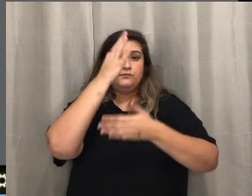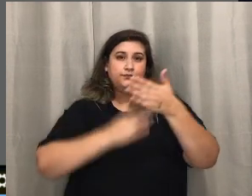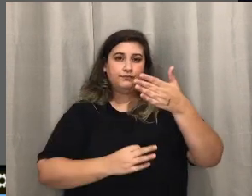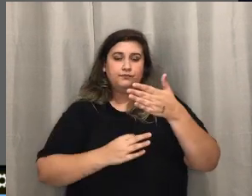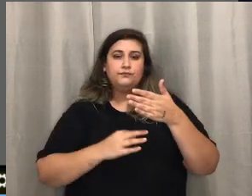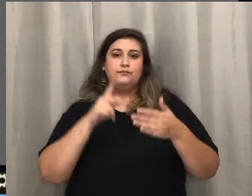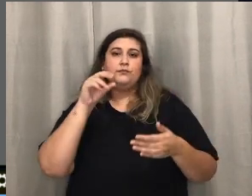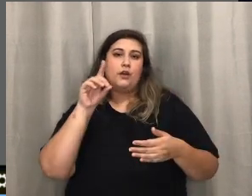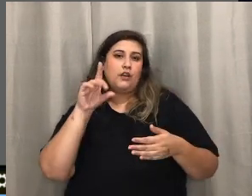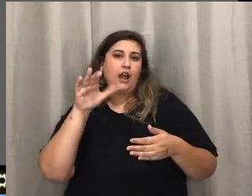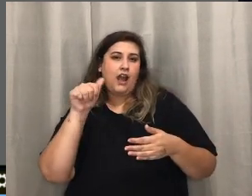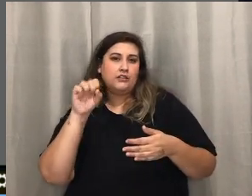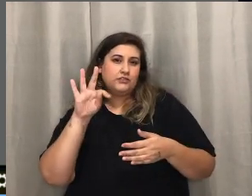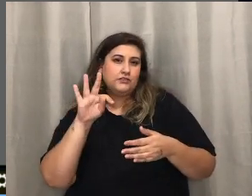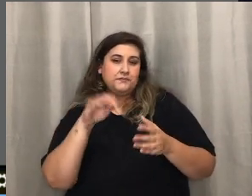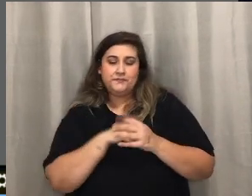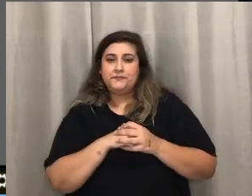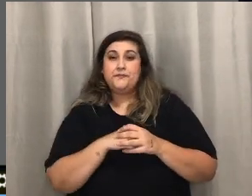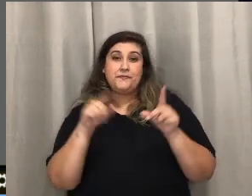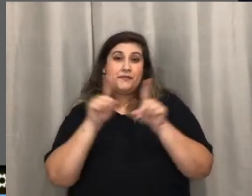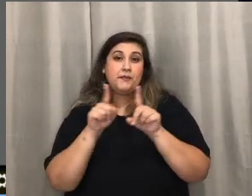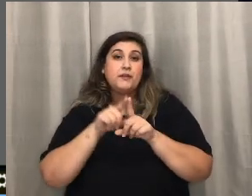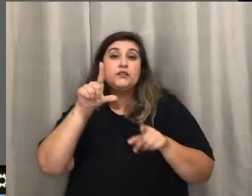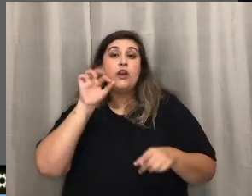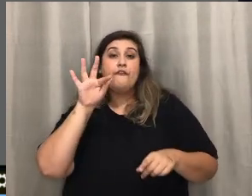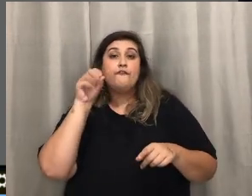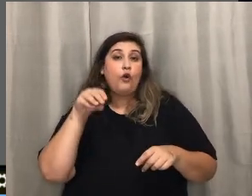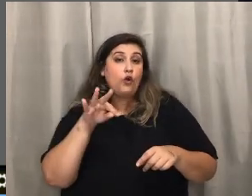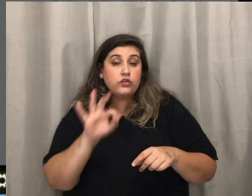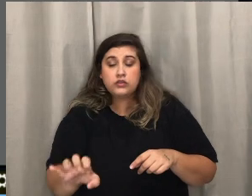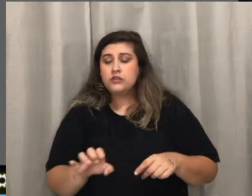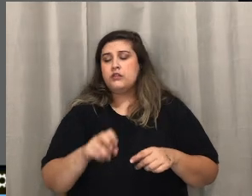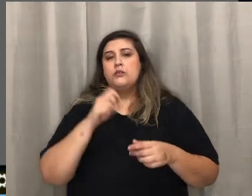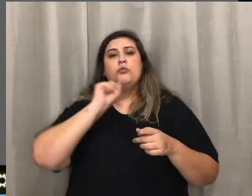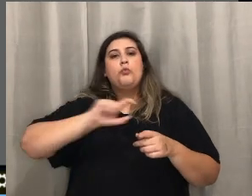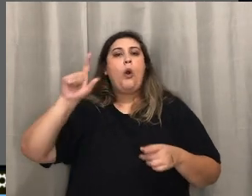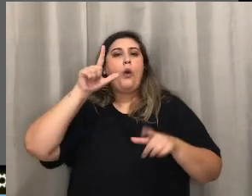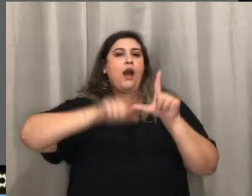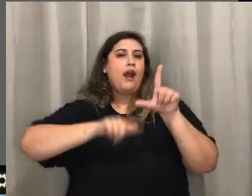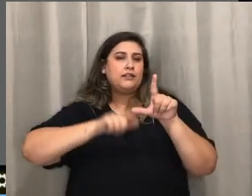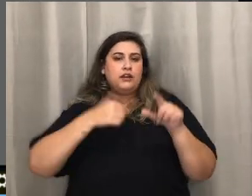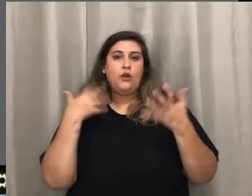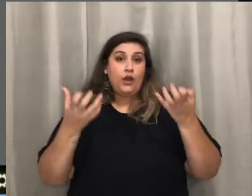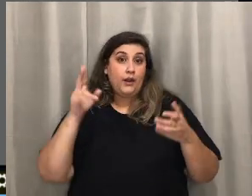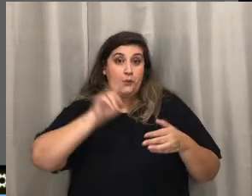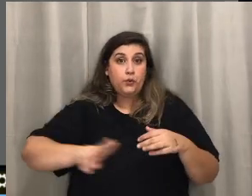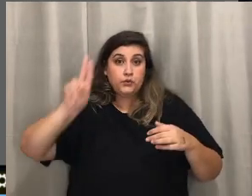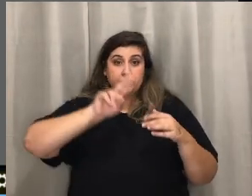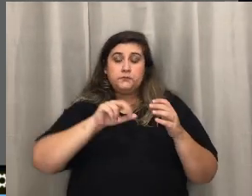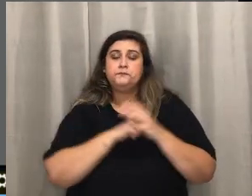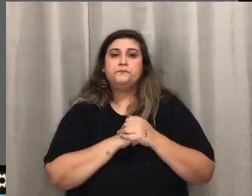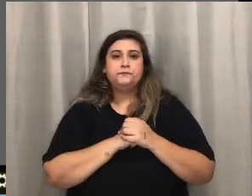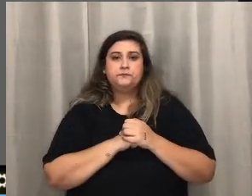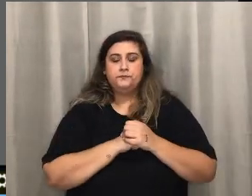texto no meu podcast, escolher a fonte, né? Qual é a letra que eu quero utilizar.